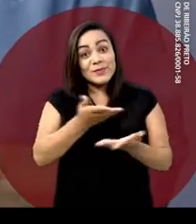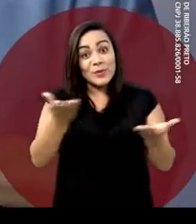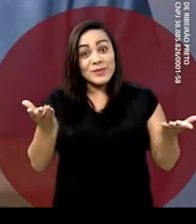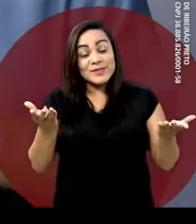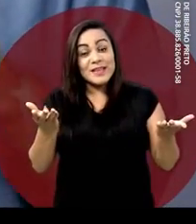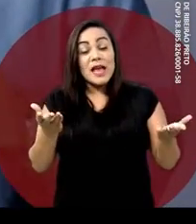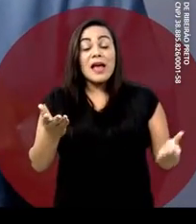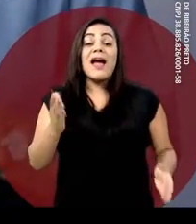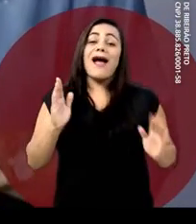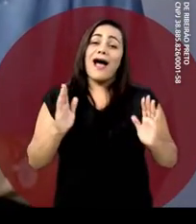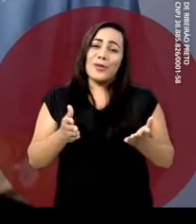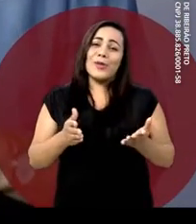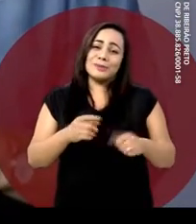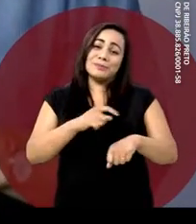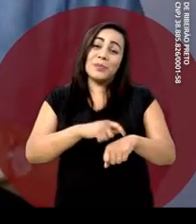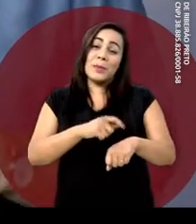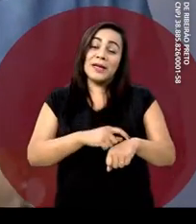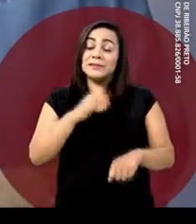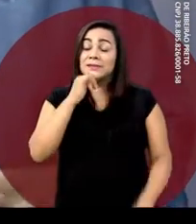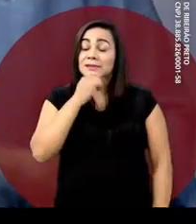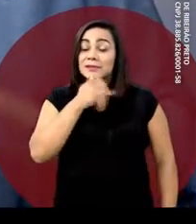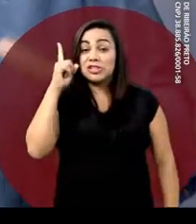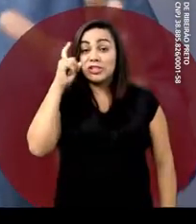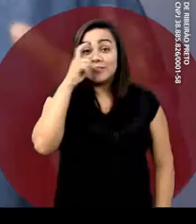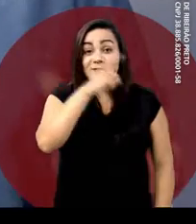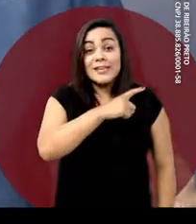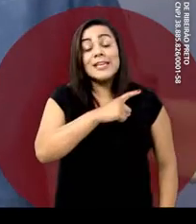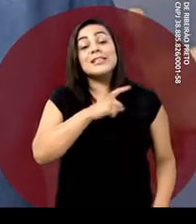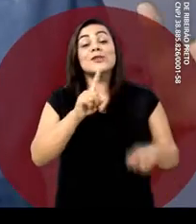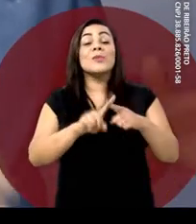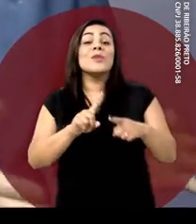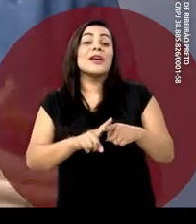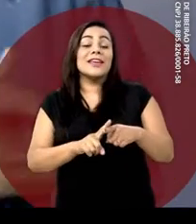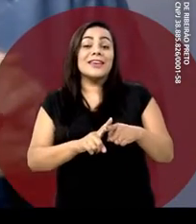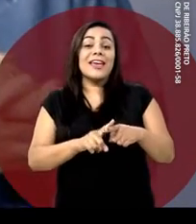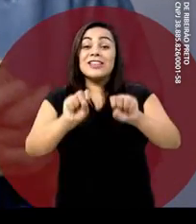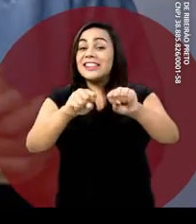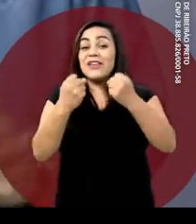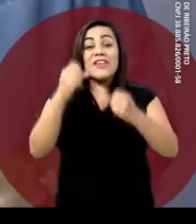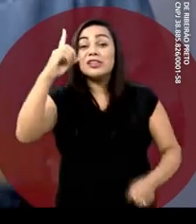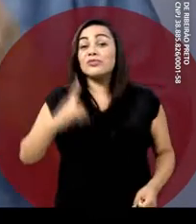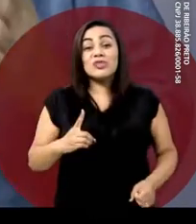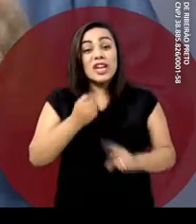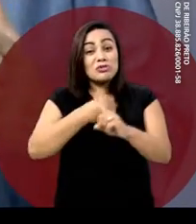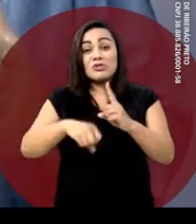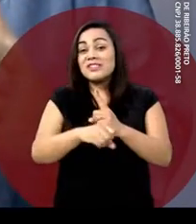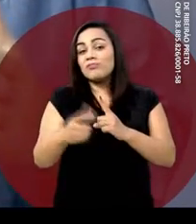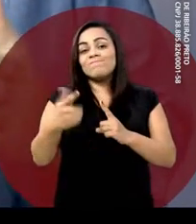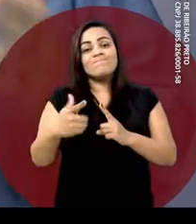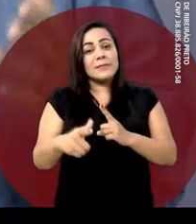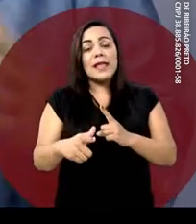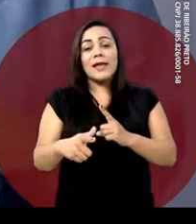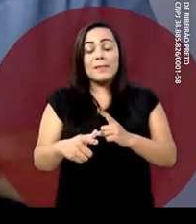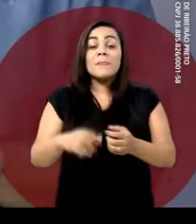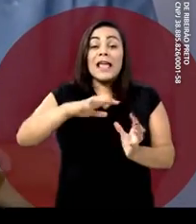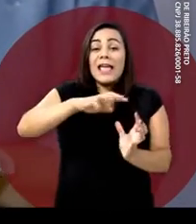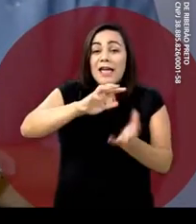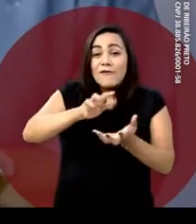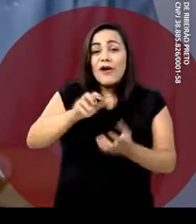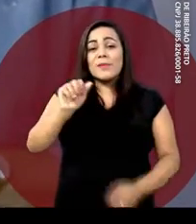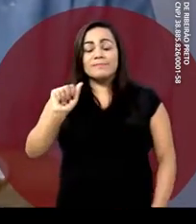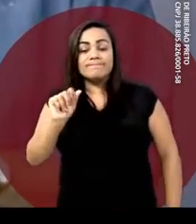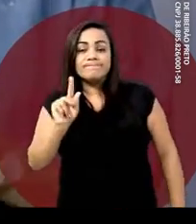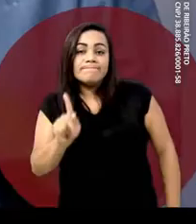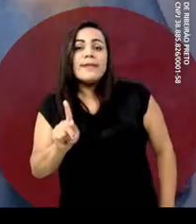Olá, minha gente. Temos vivenciado na atual conjuntura o desmonte da Seguridade Social, expresso na reforma